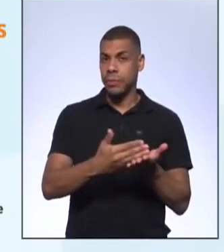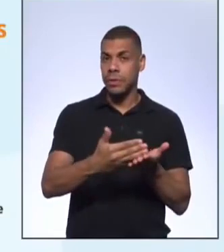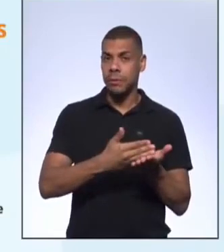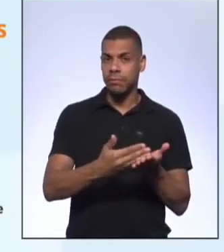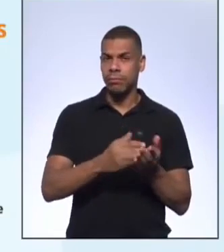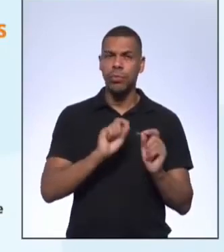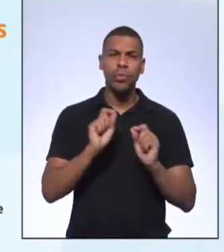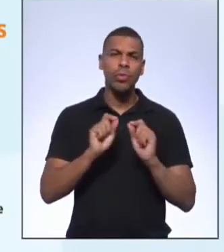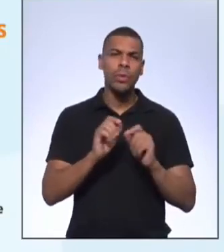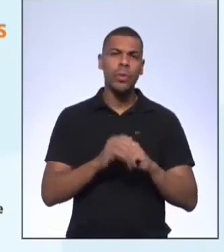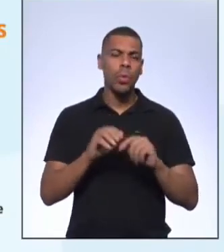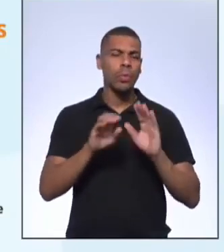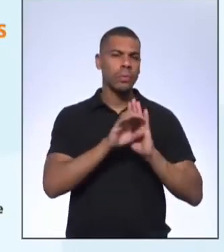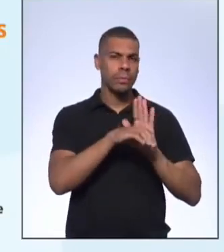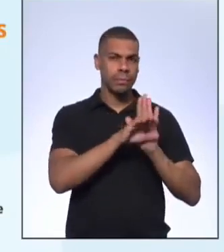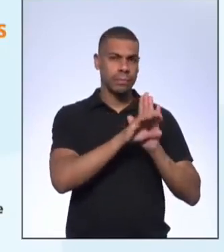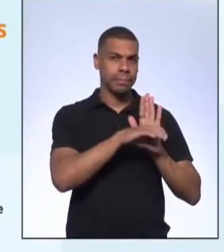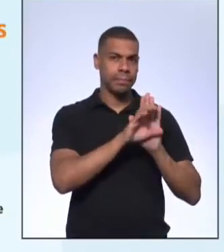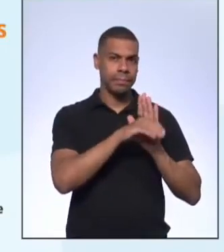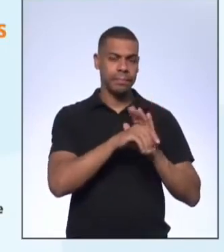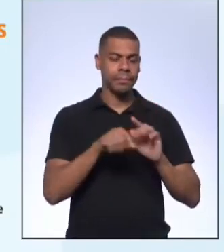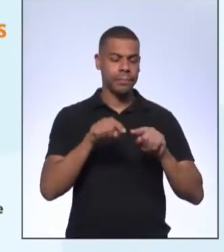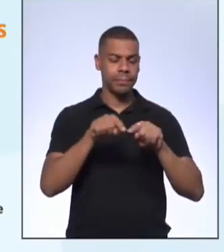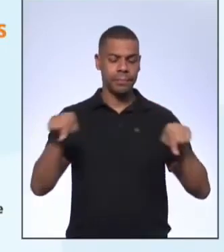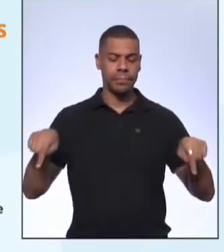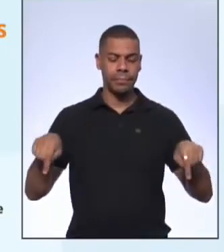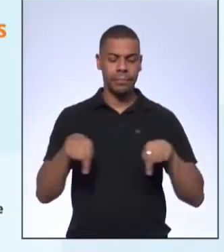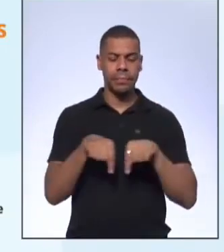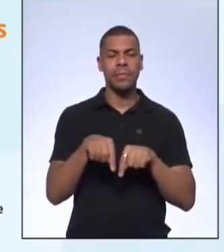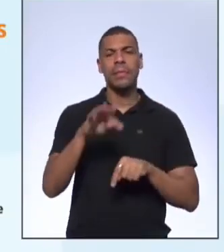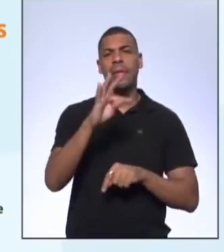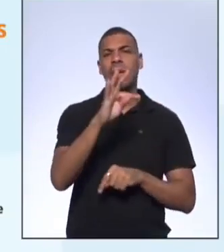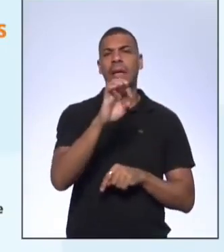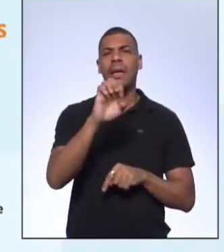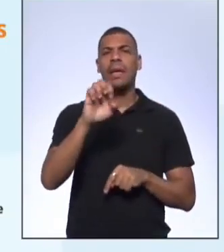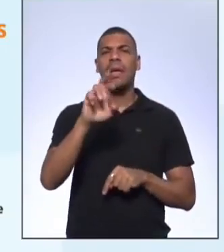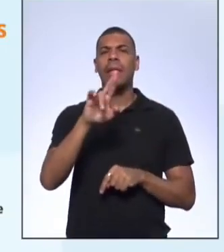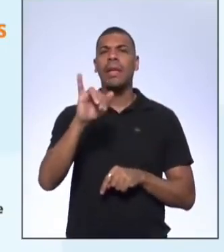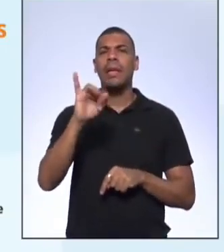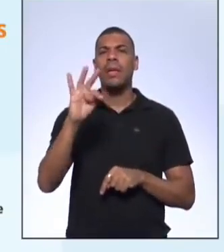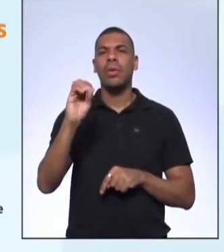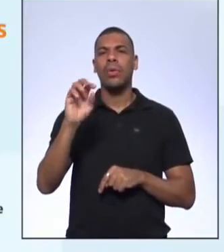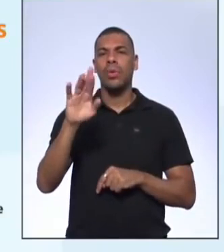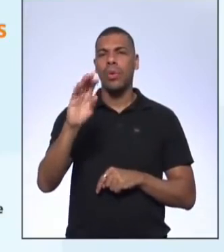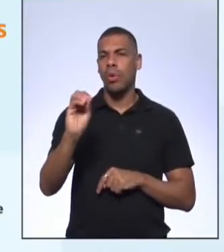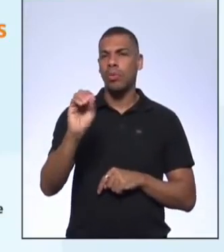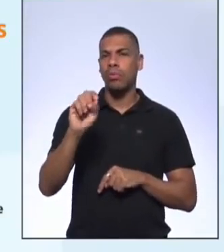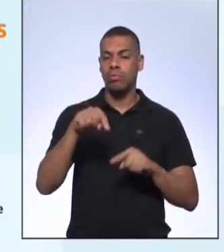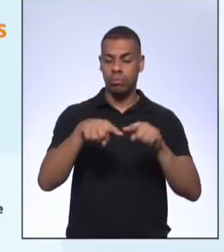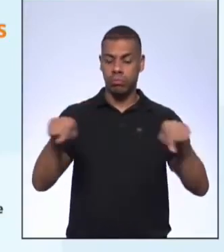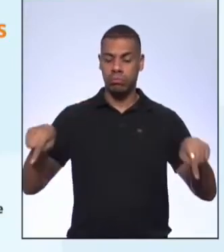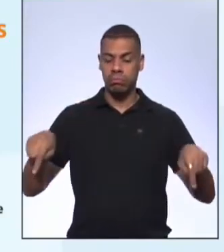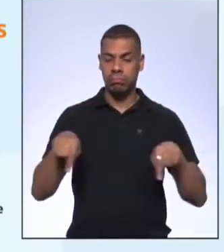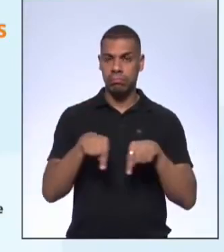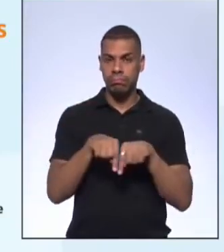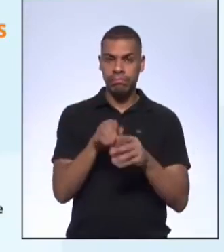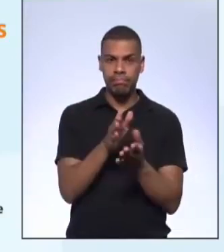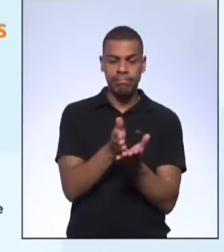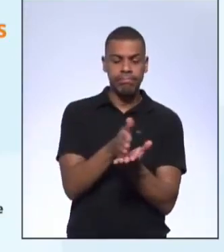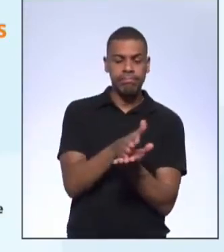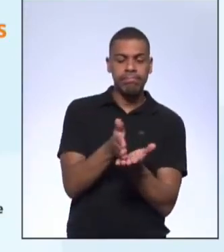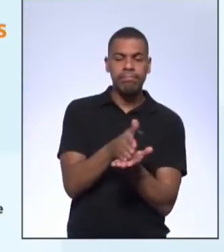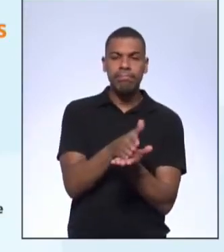aí à discussão desse conceito. Então, vamos lá. Território, área do espaço geográfico delimitado por fronteiras